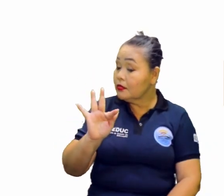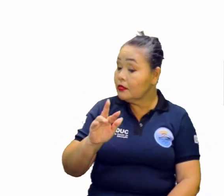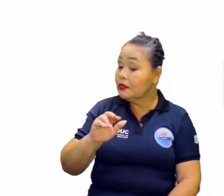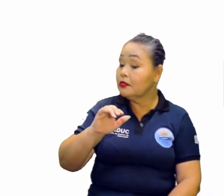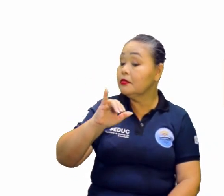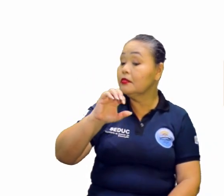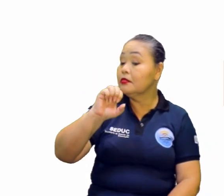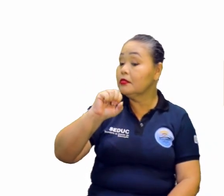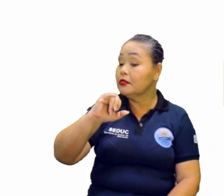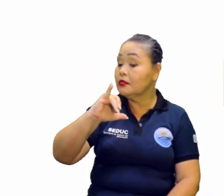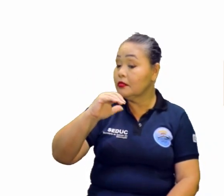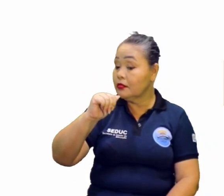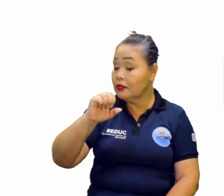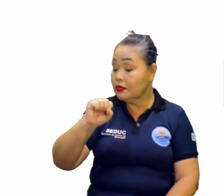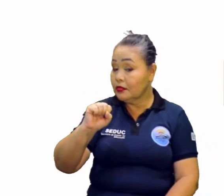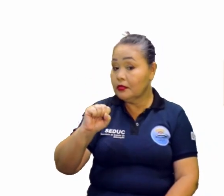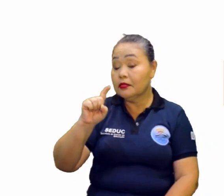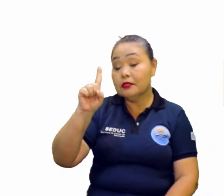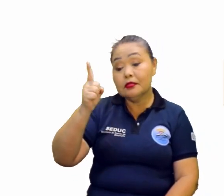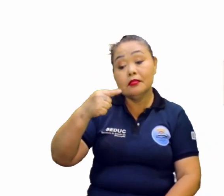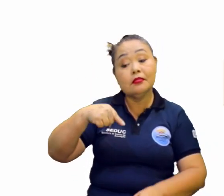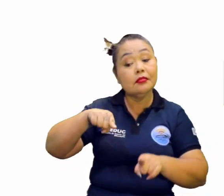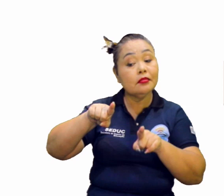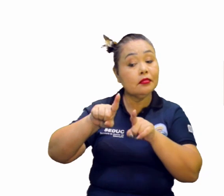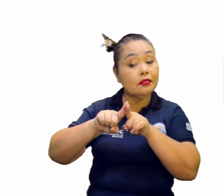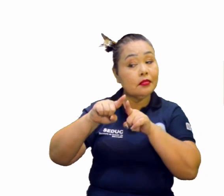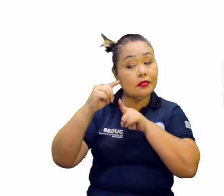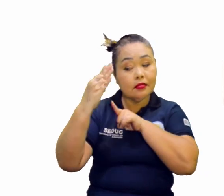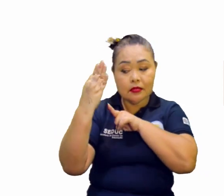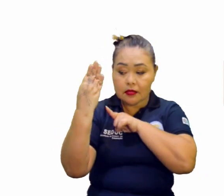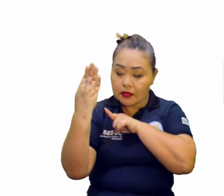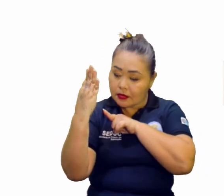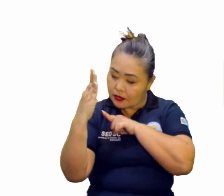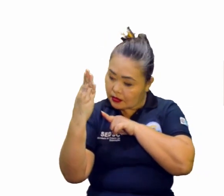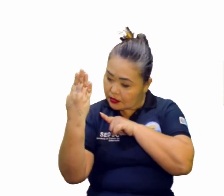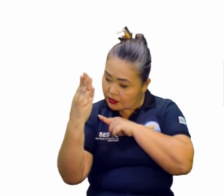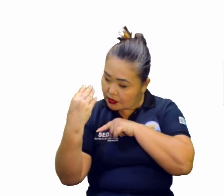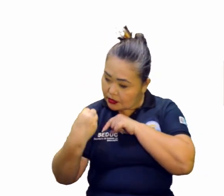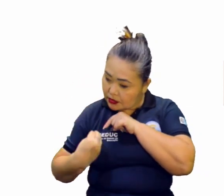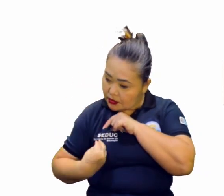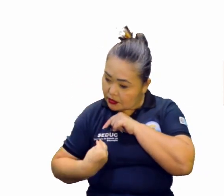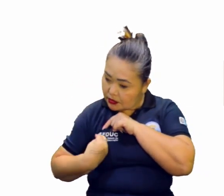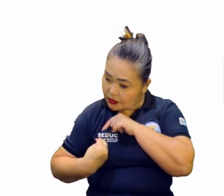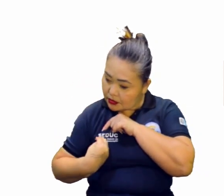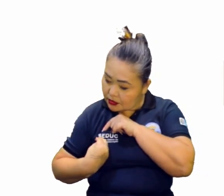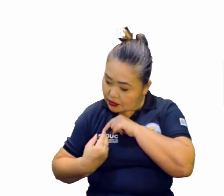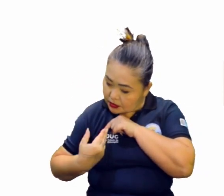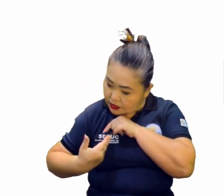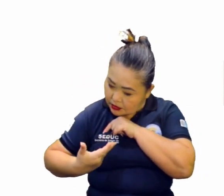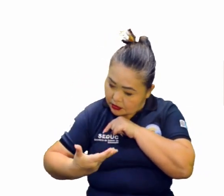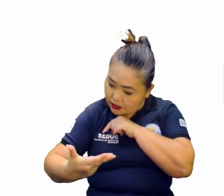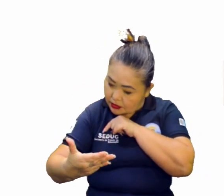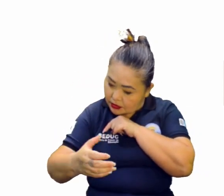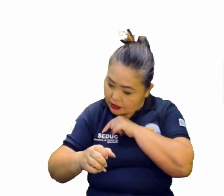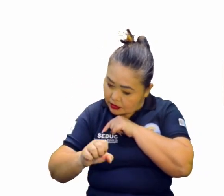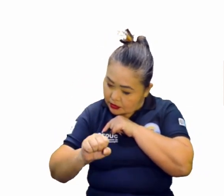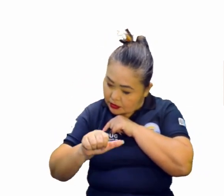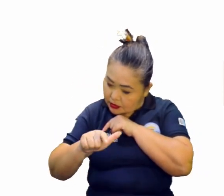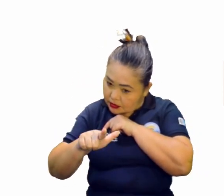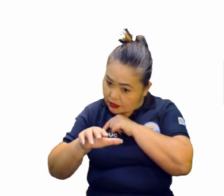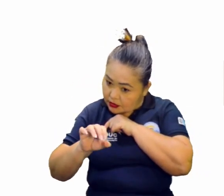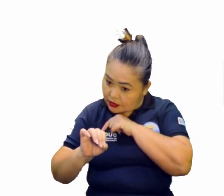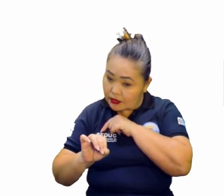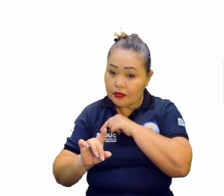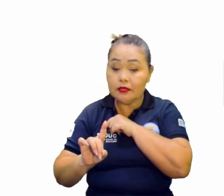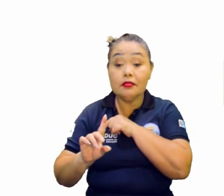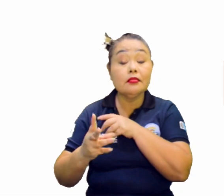físicas e biológicas do solo. Pois é, gente, olha como é que é dinâmico.